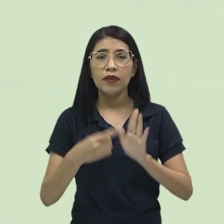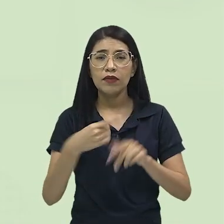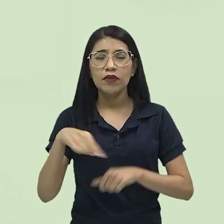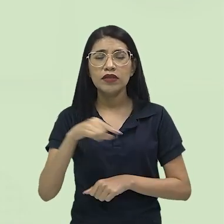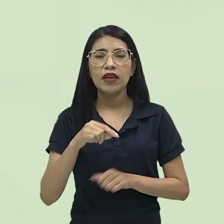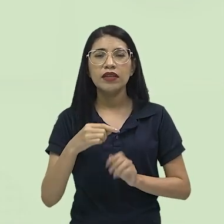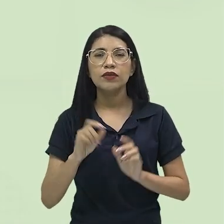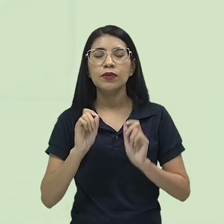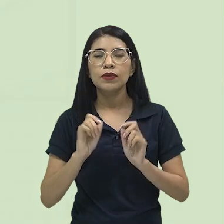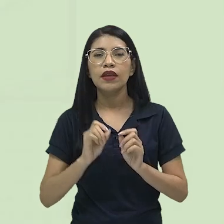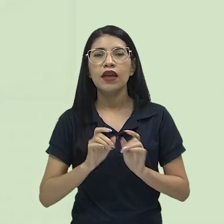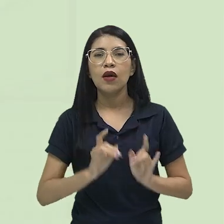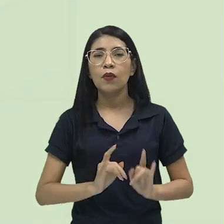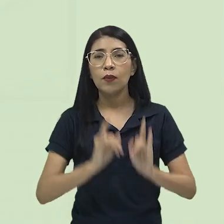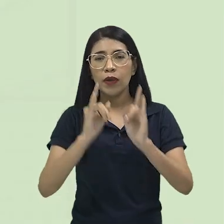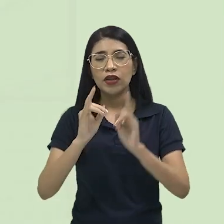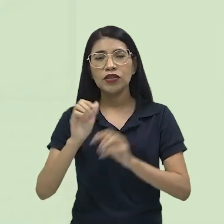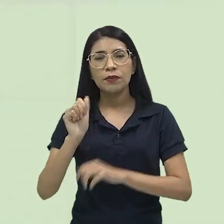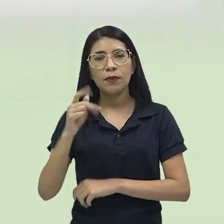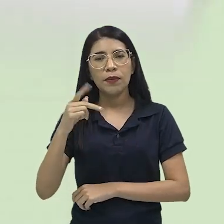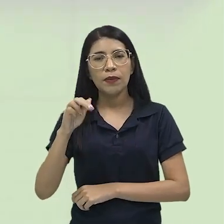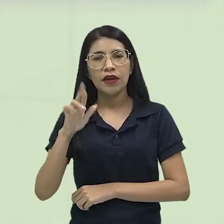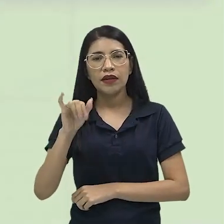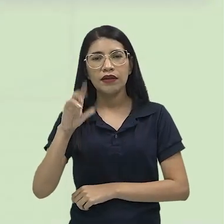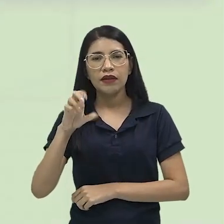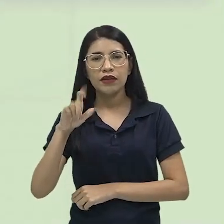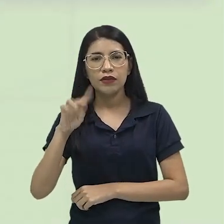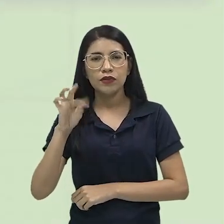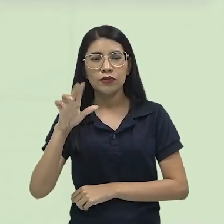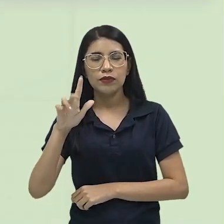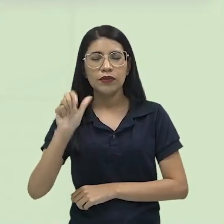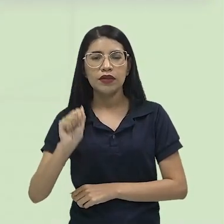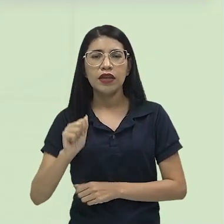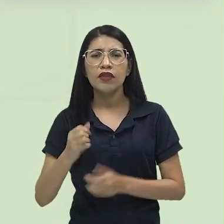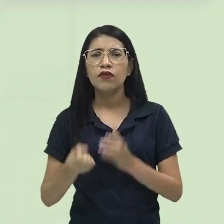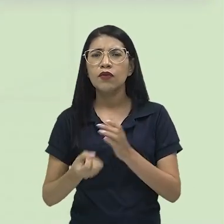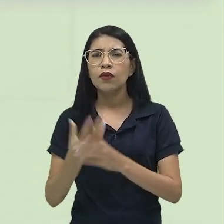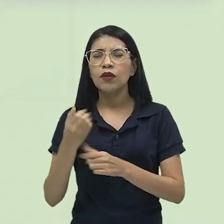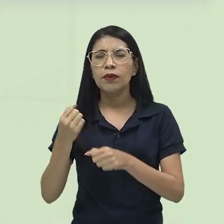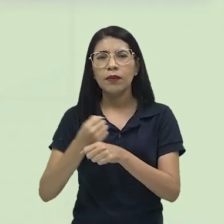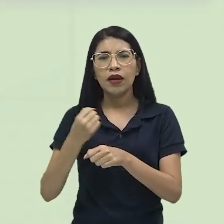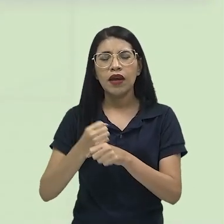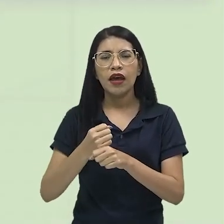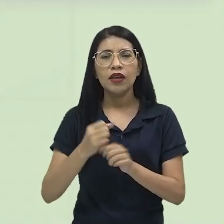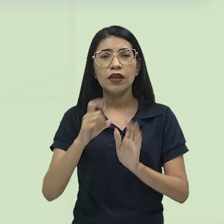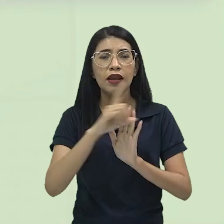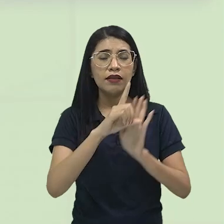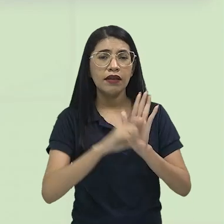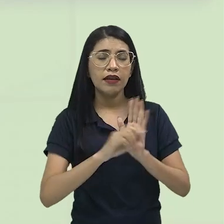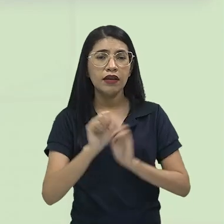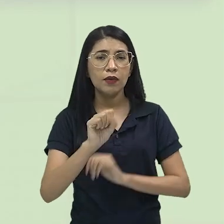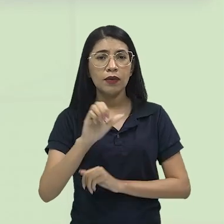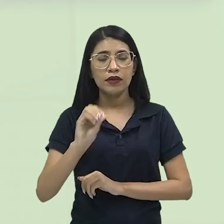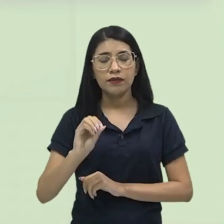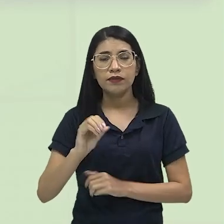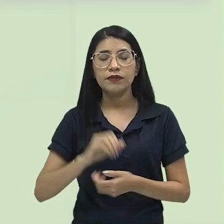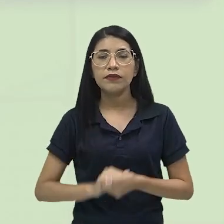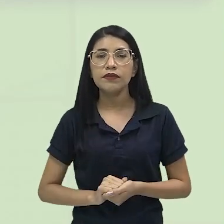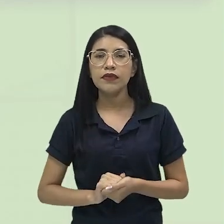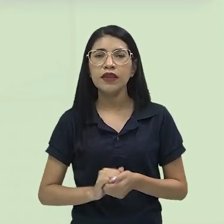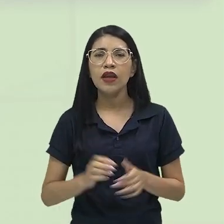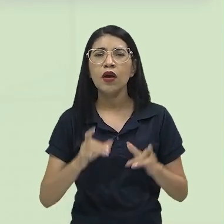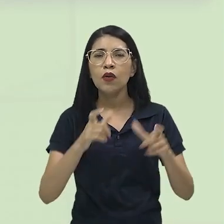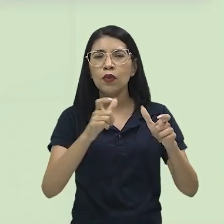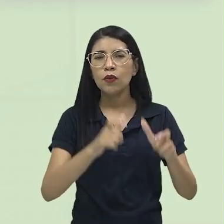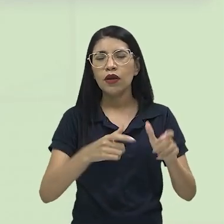de Paricatuba, que a princípio foi construído lá na década de 80 do século passado para ser casa de